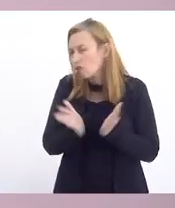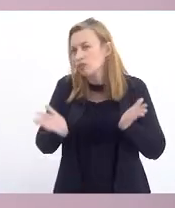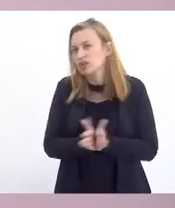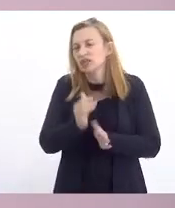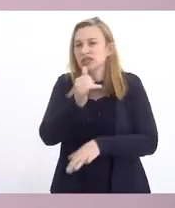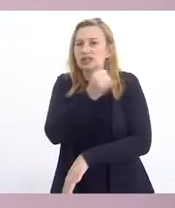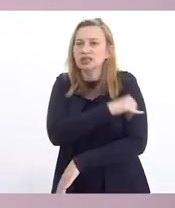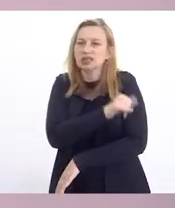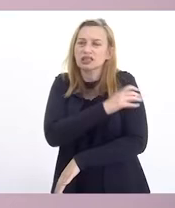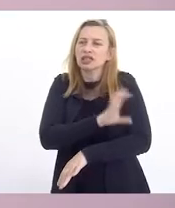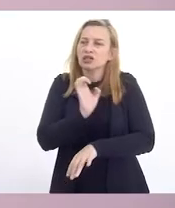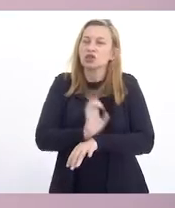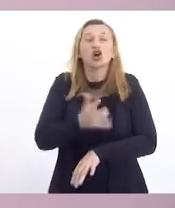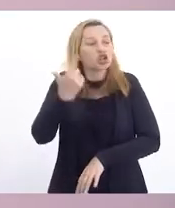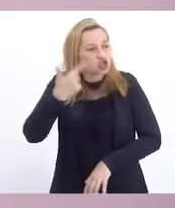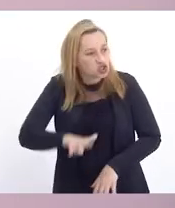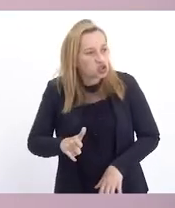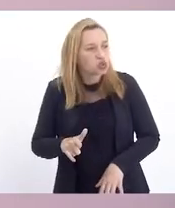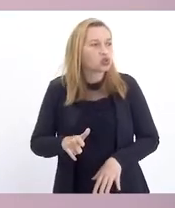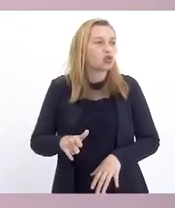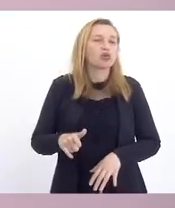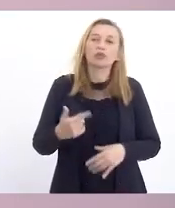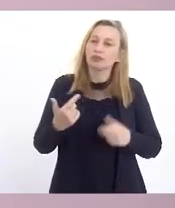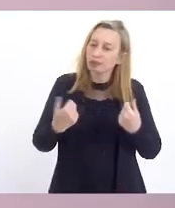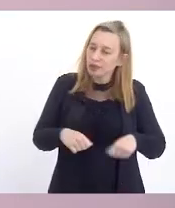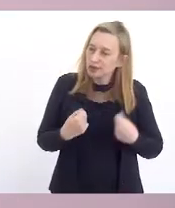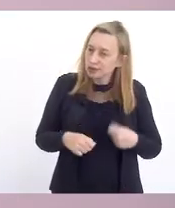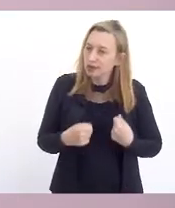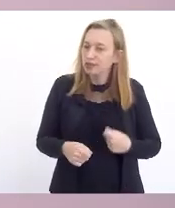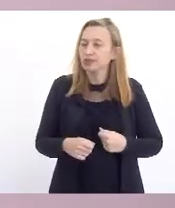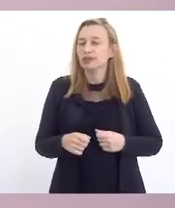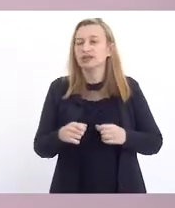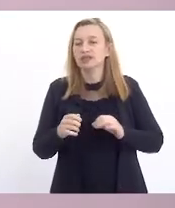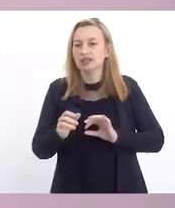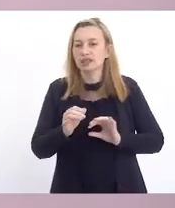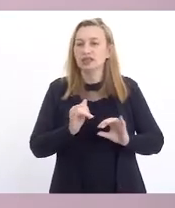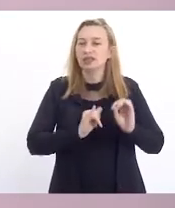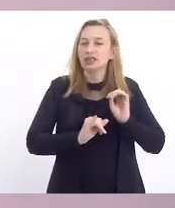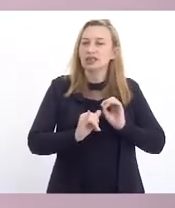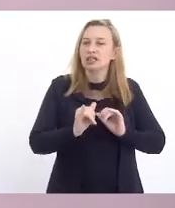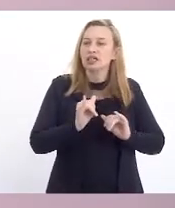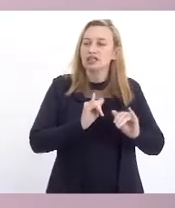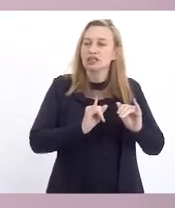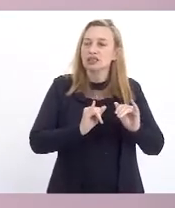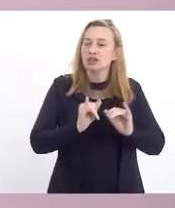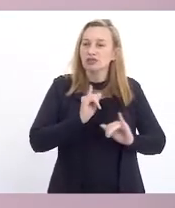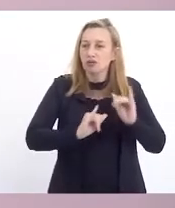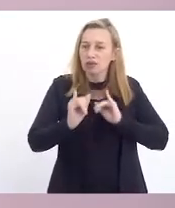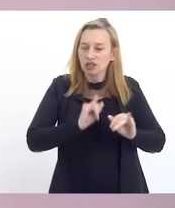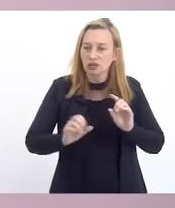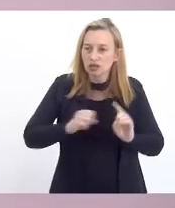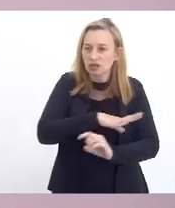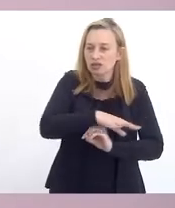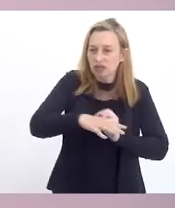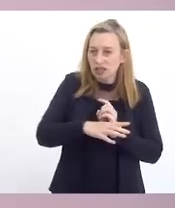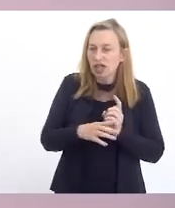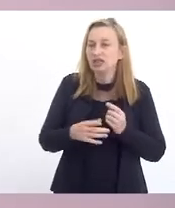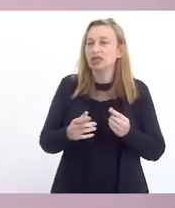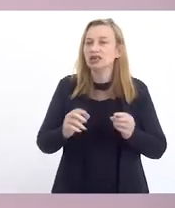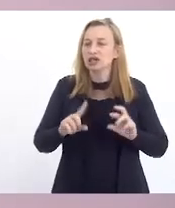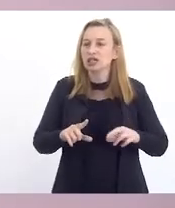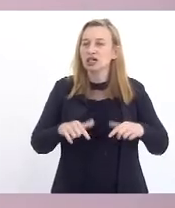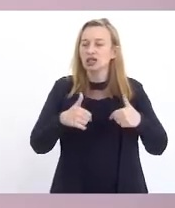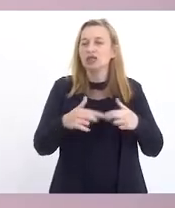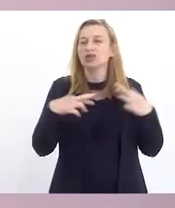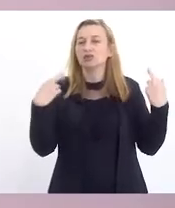Janeiro. E, novamente, teve que ser feita essa interlocução com a sociedade civil, com o parlamento, ajuizar ações civis públicas e